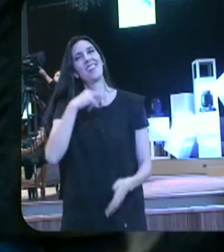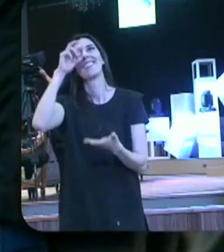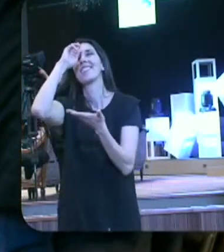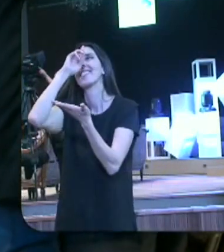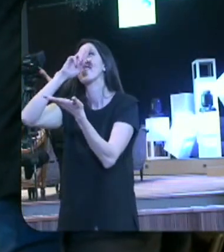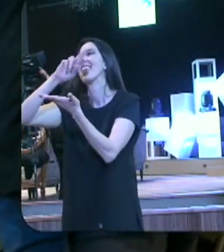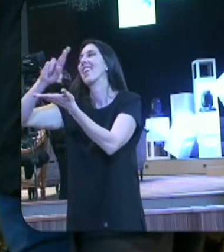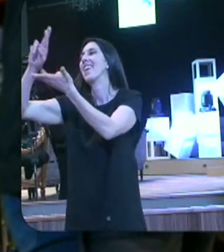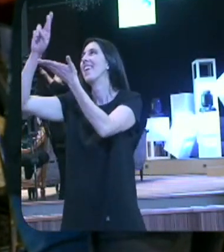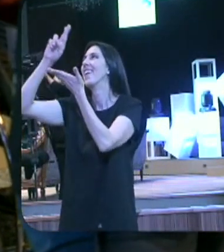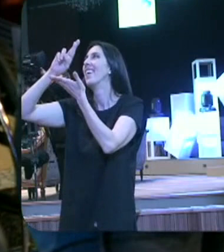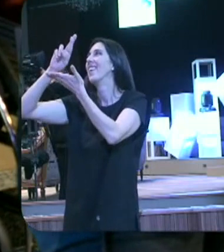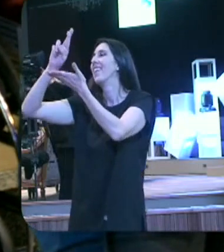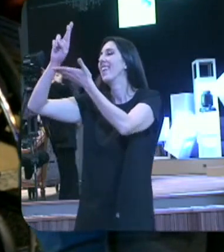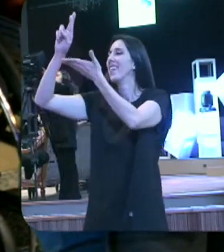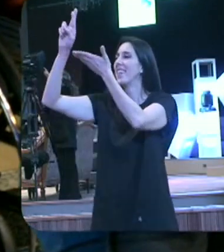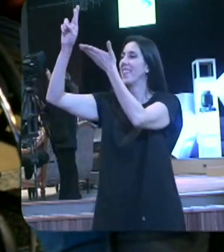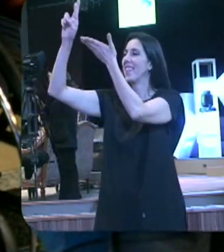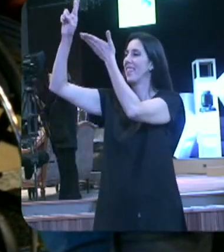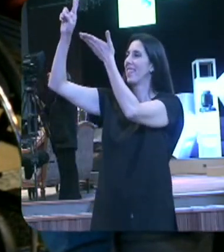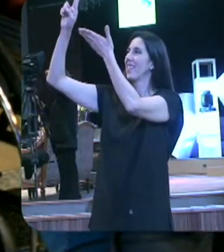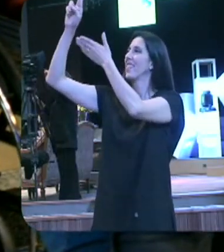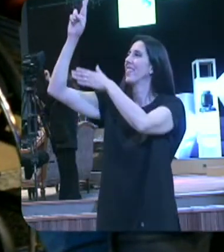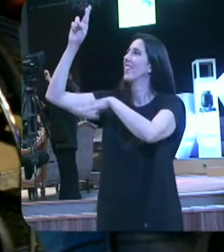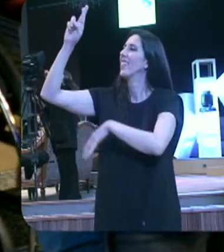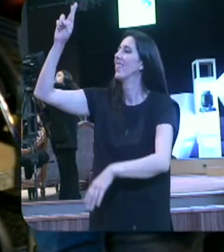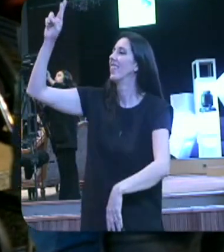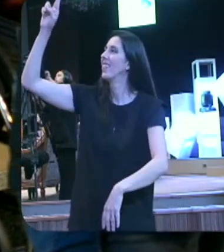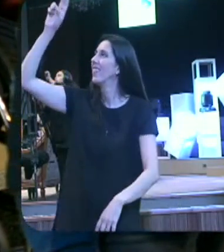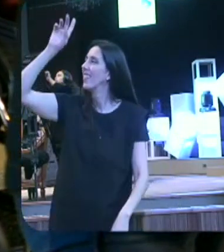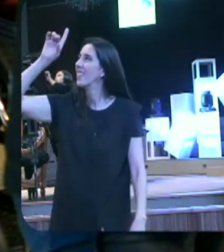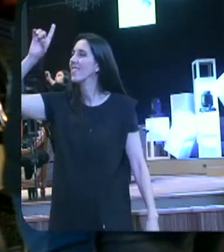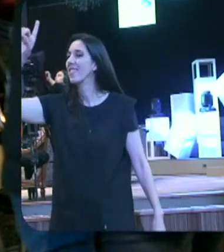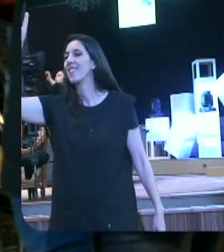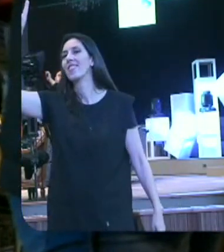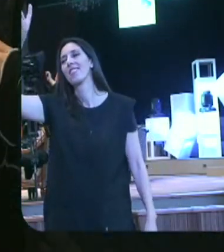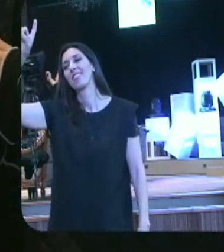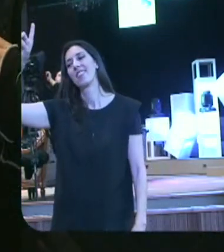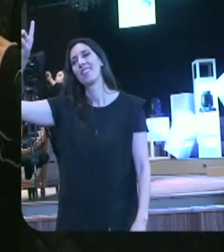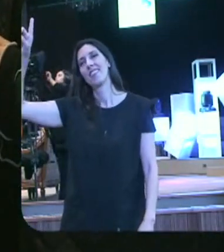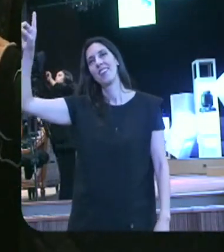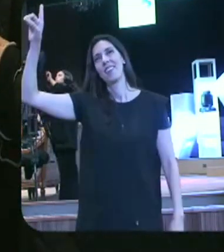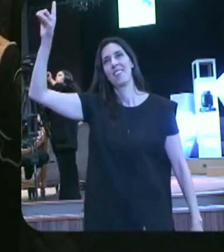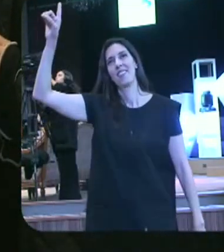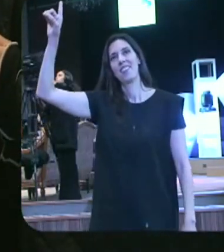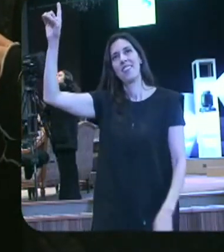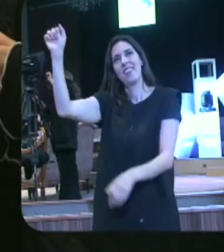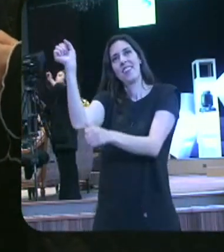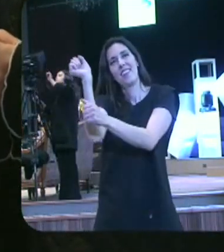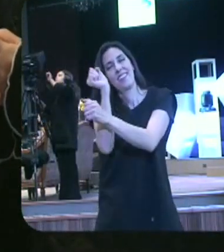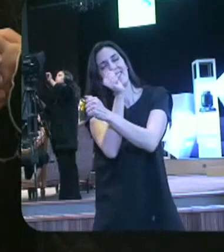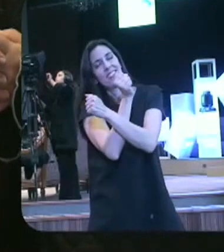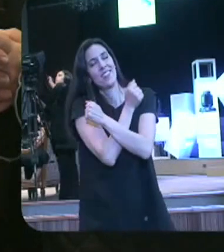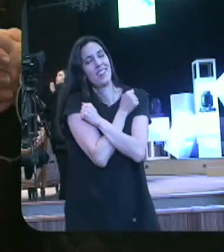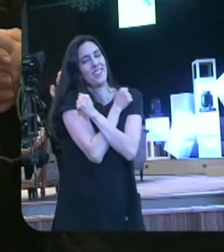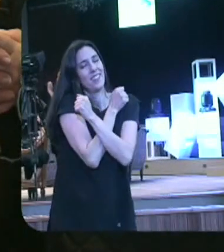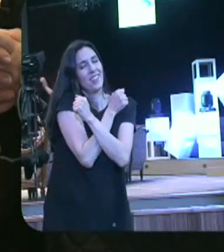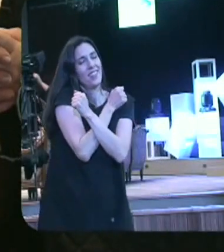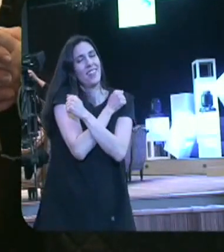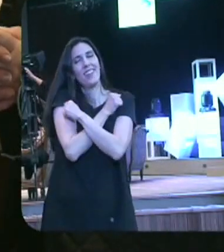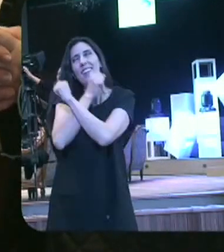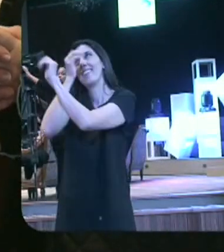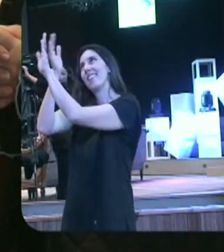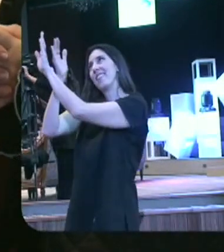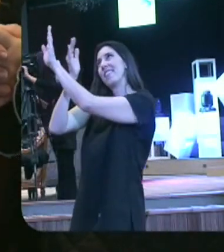Senhor, não posso viver longe do teu abraço,